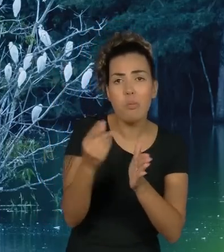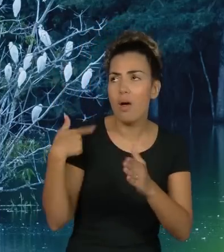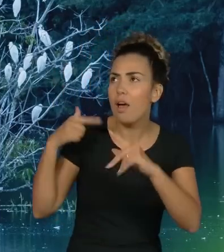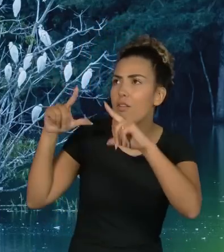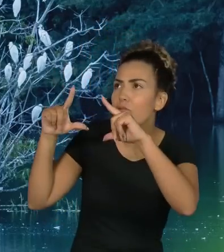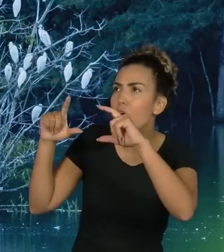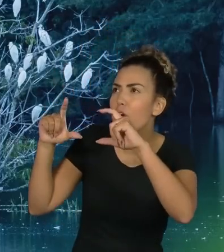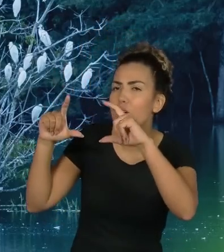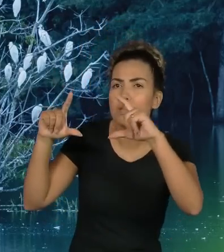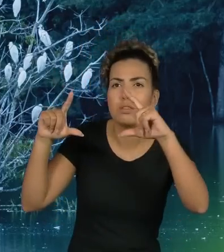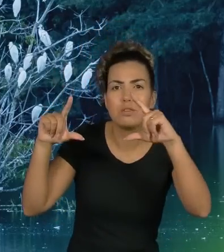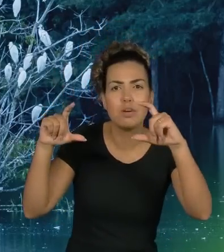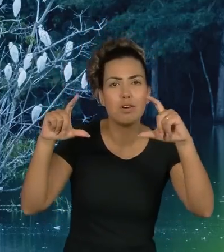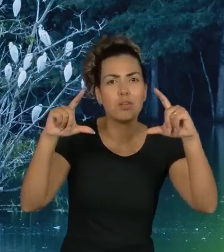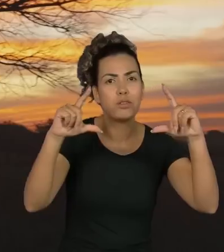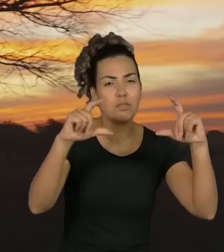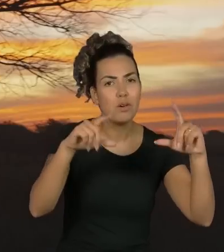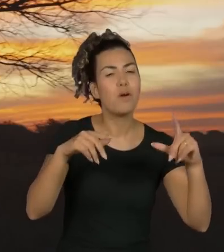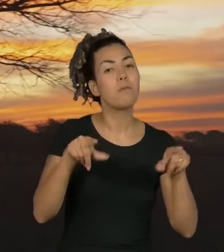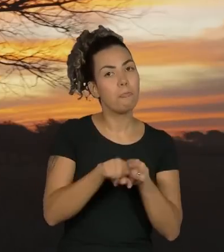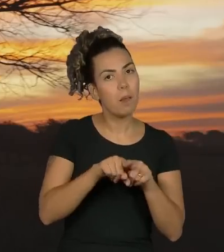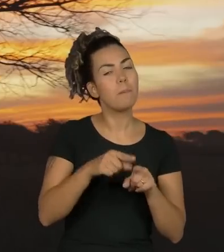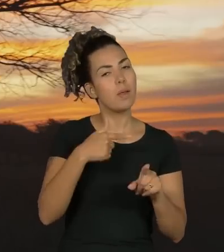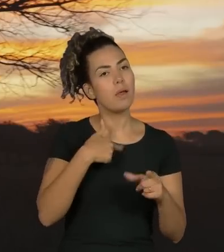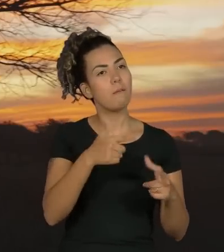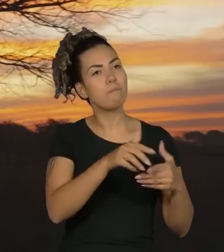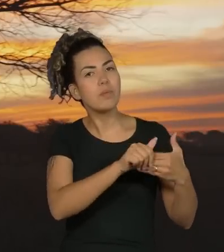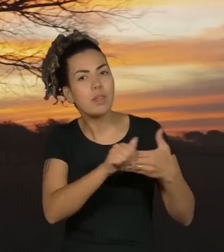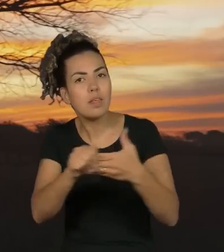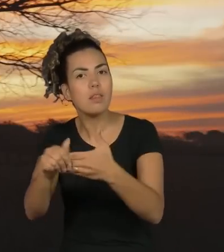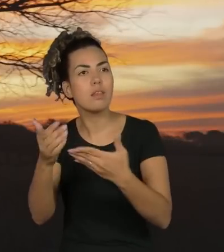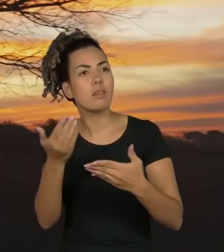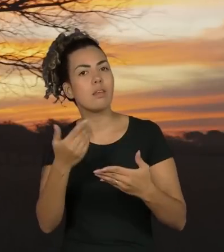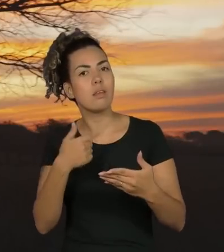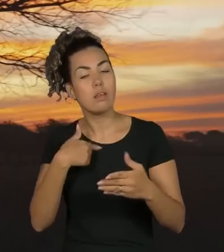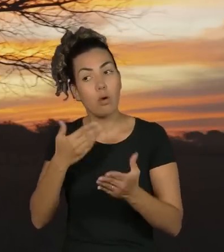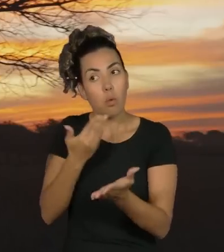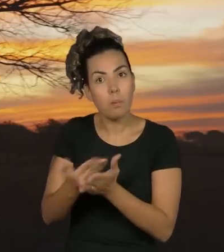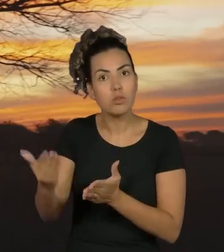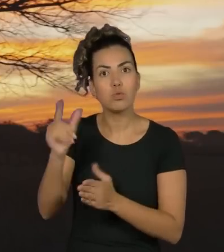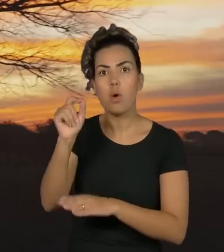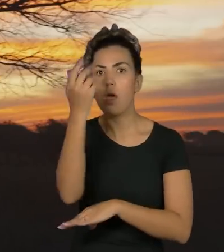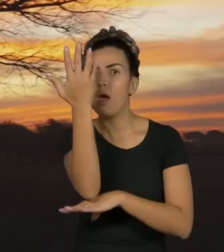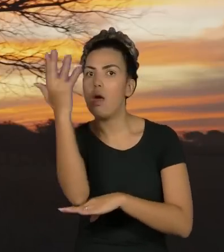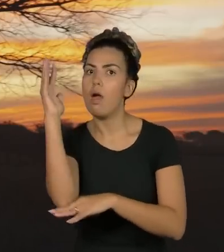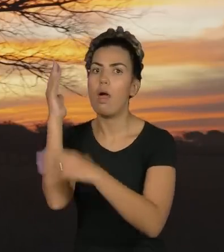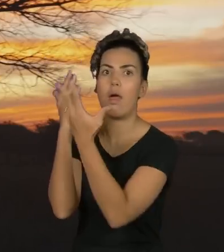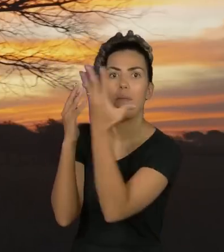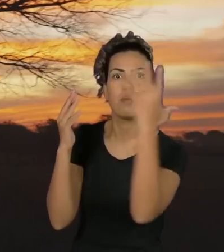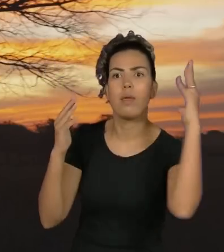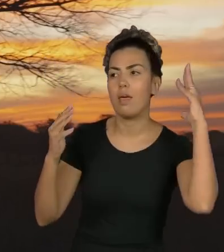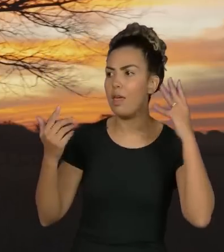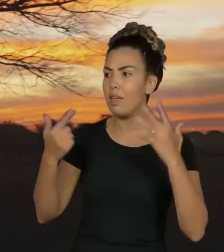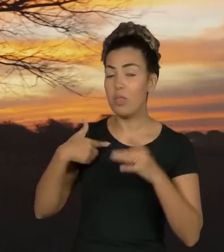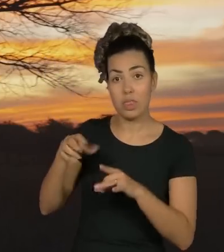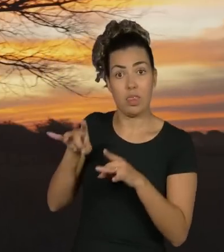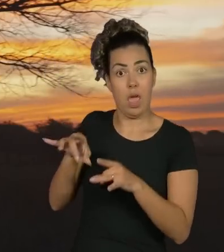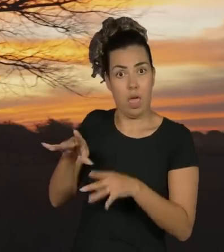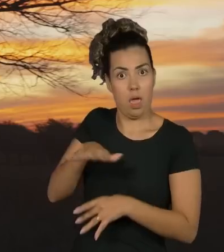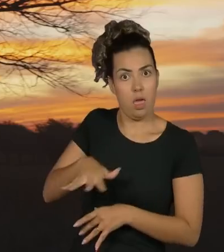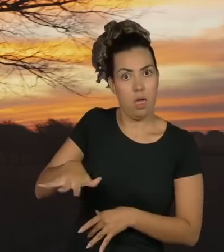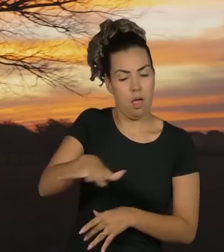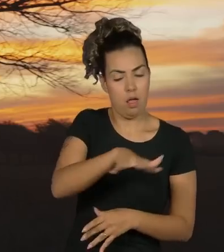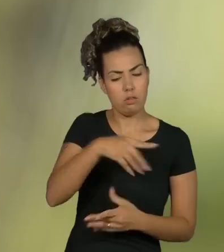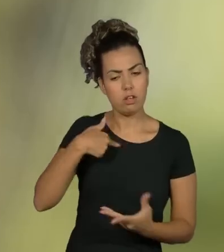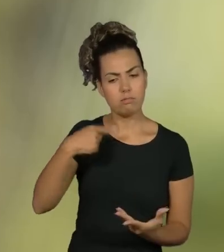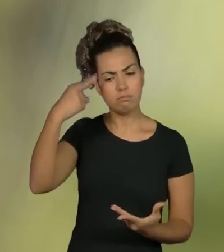virei técnico de meio ambiente, que foi me formando e ajudando a ter essa visão mais detalhada do que são